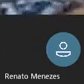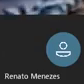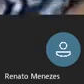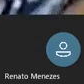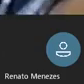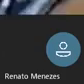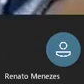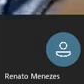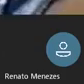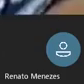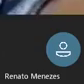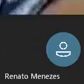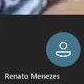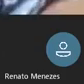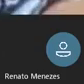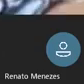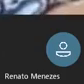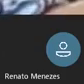Ah, sim.